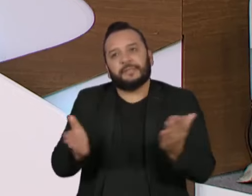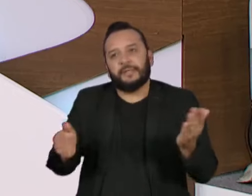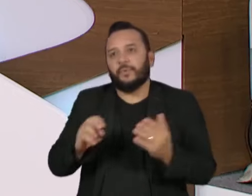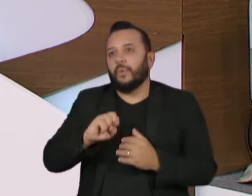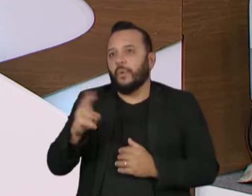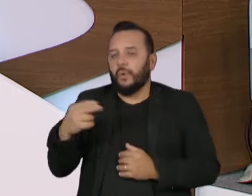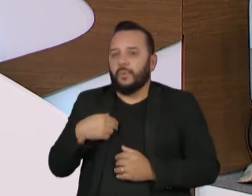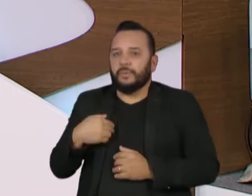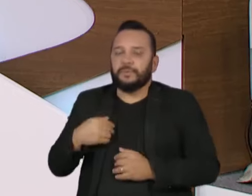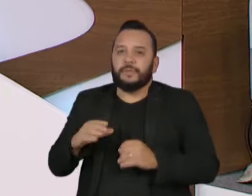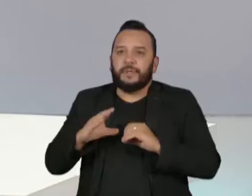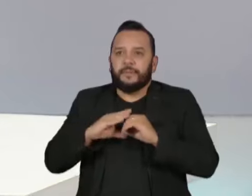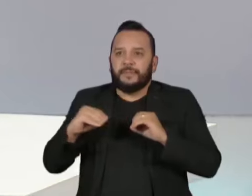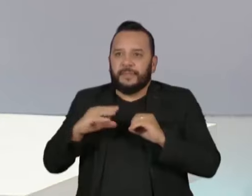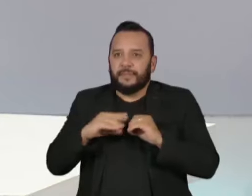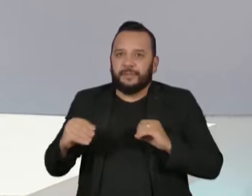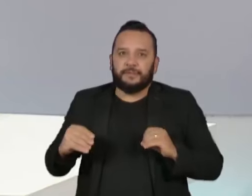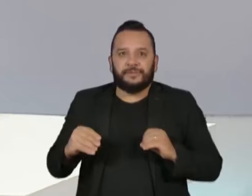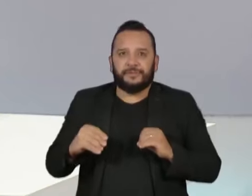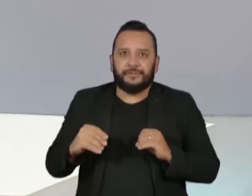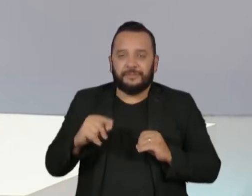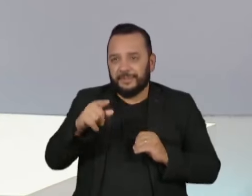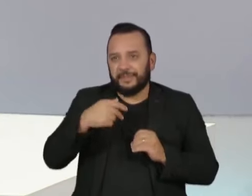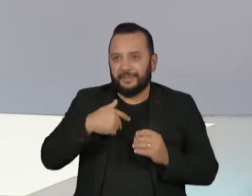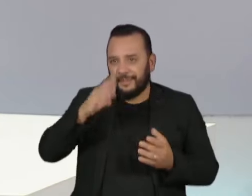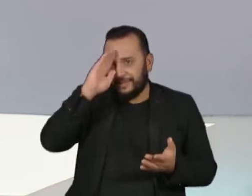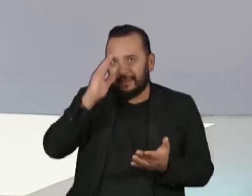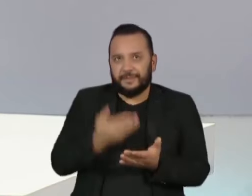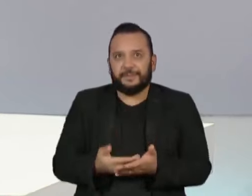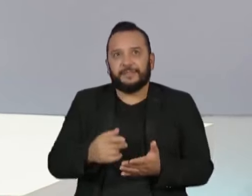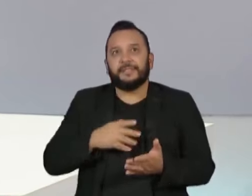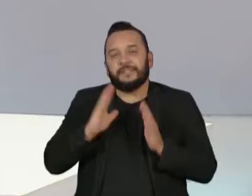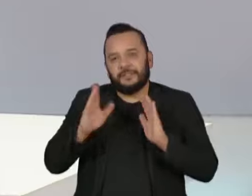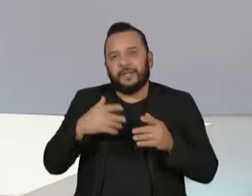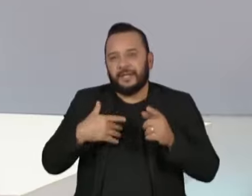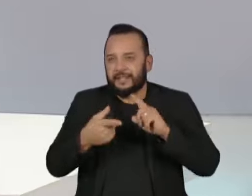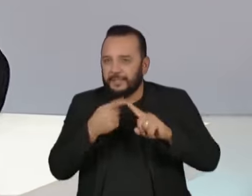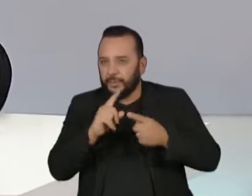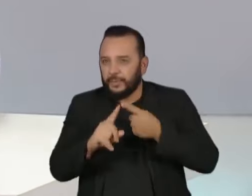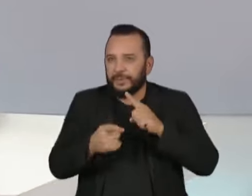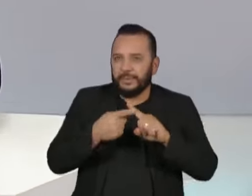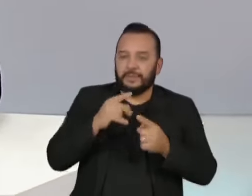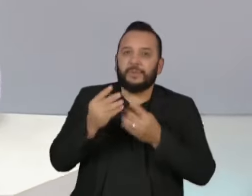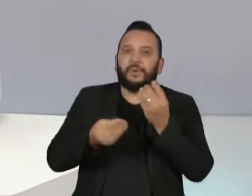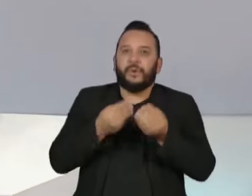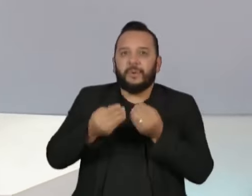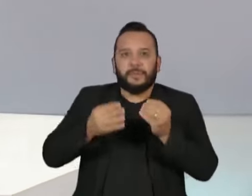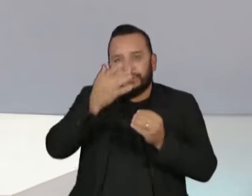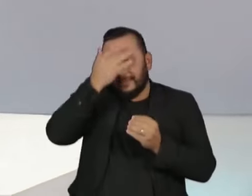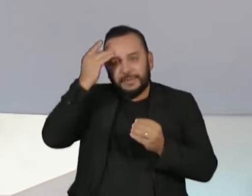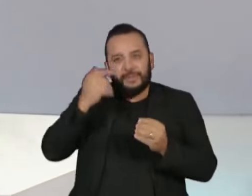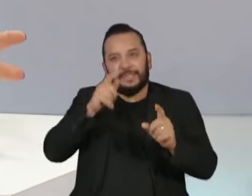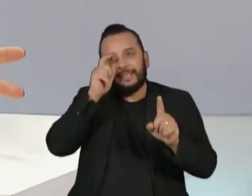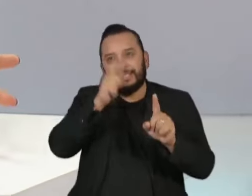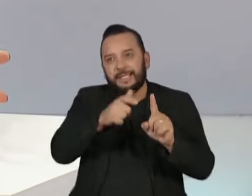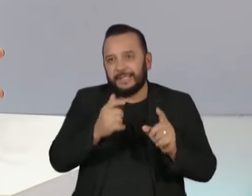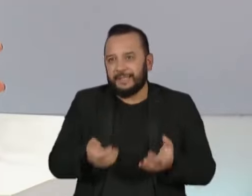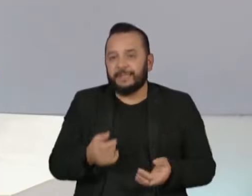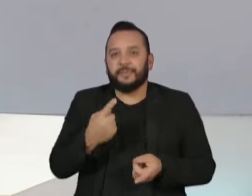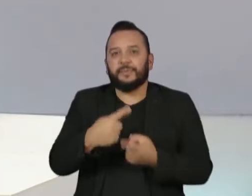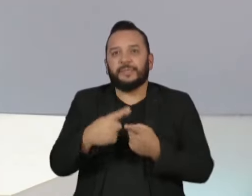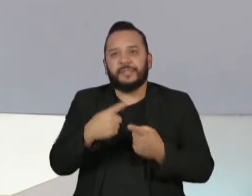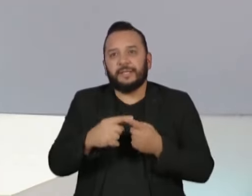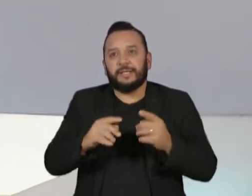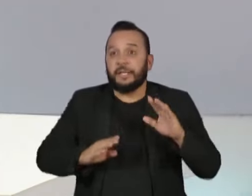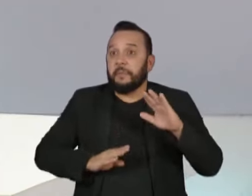Bandeirantes Você acredita que de repente foi eh negociando isso na medida do possível ou o público perdeu interesse por que esse programa refu